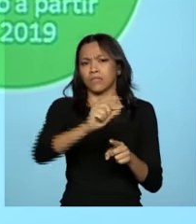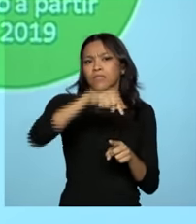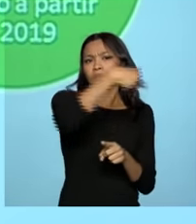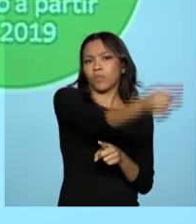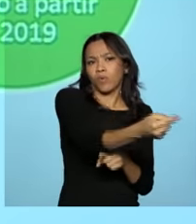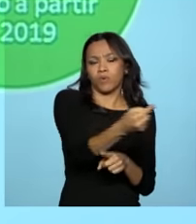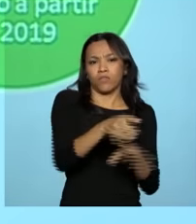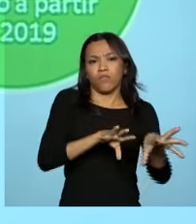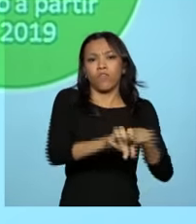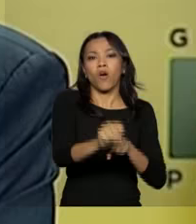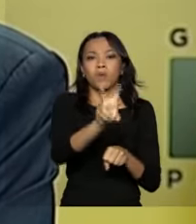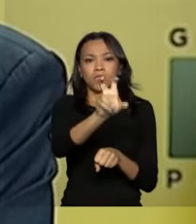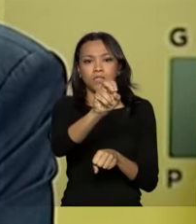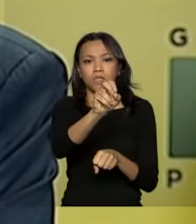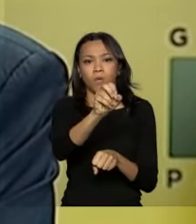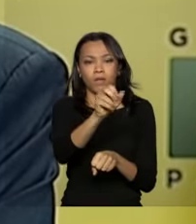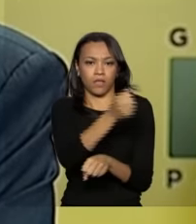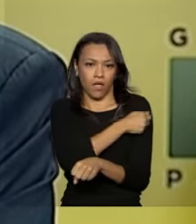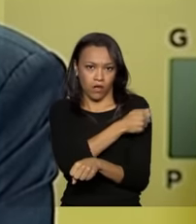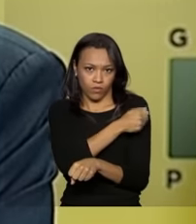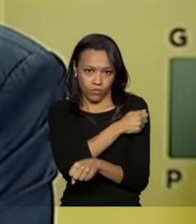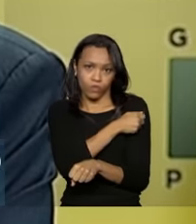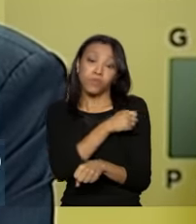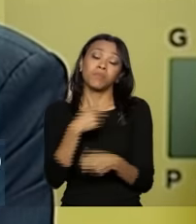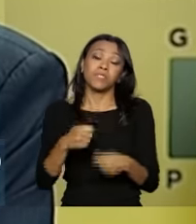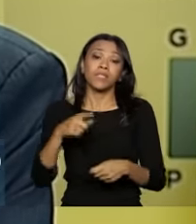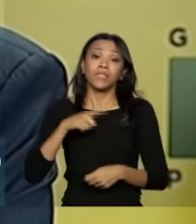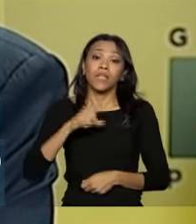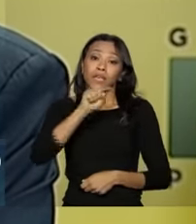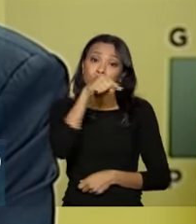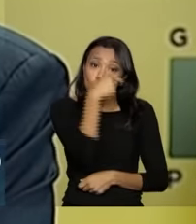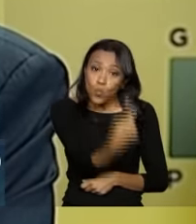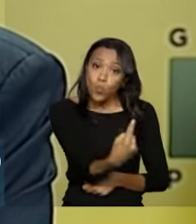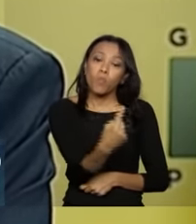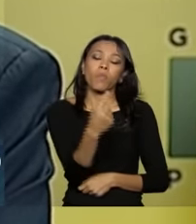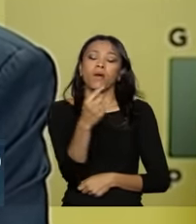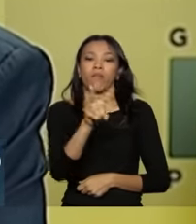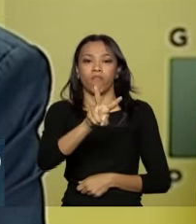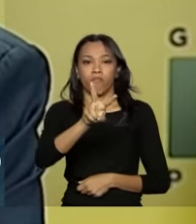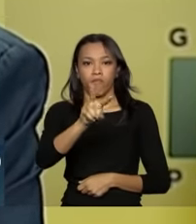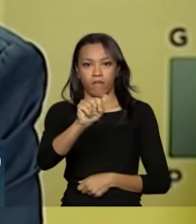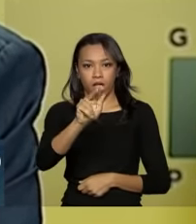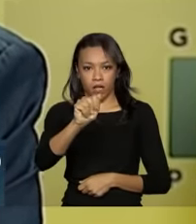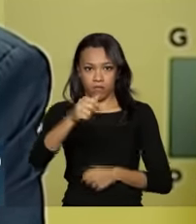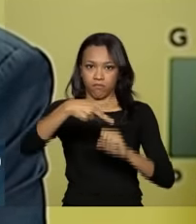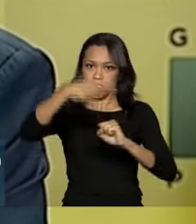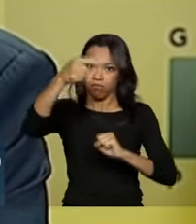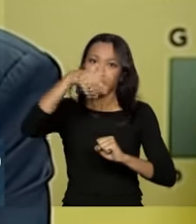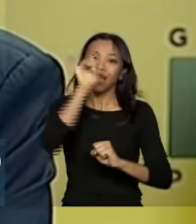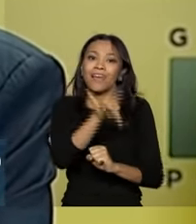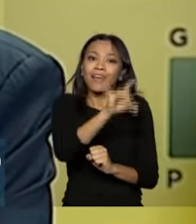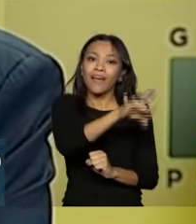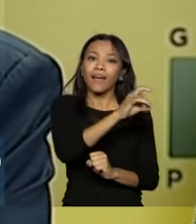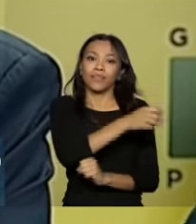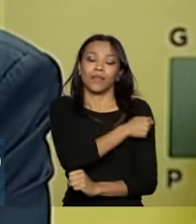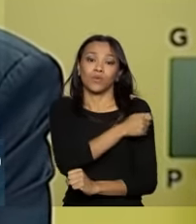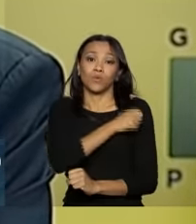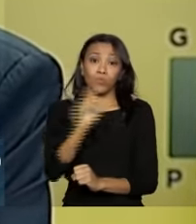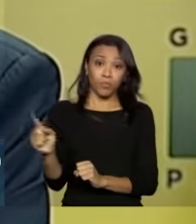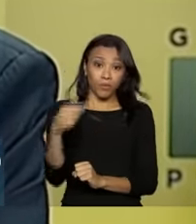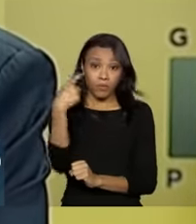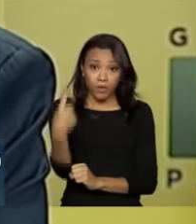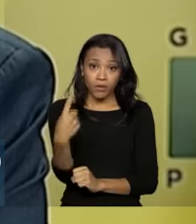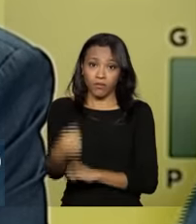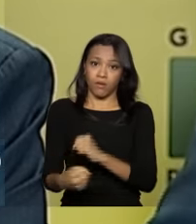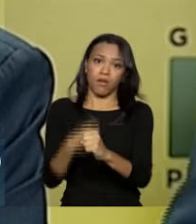tem que ter uma vaga de residência para cada um desses alunos. Isso estou falando no nível do primeiro ano de